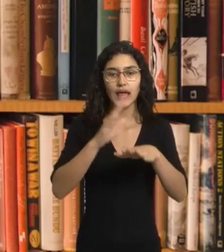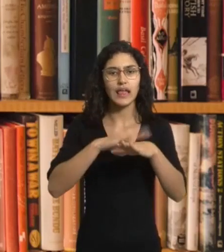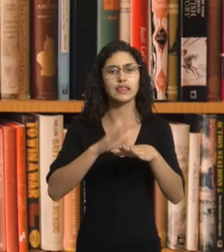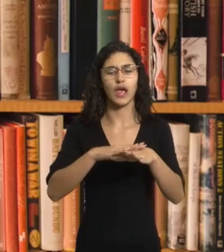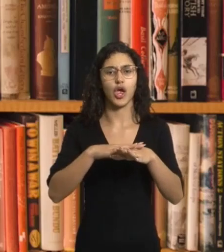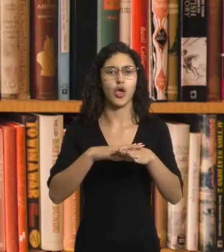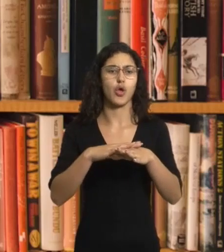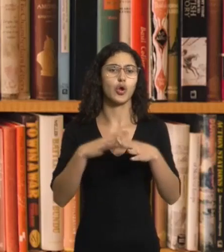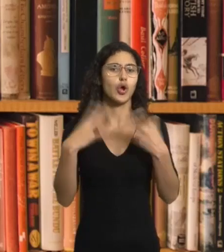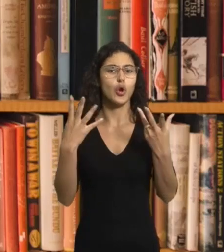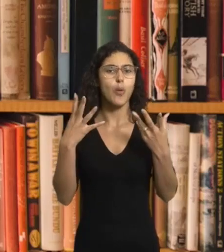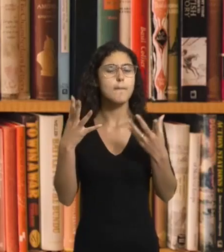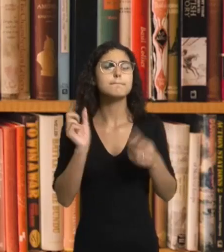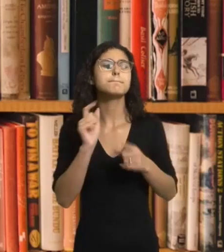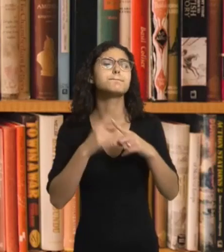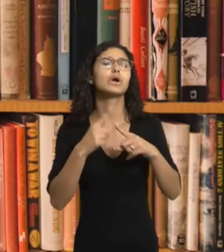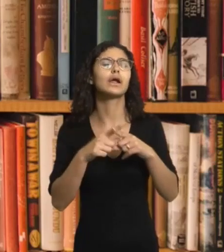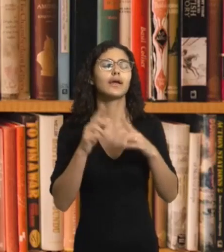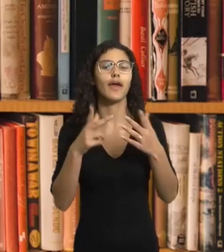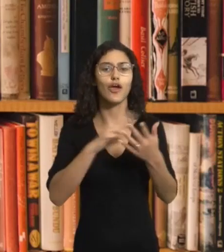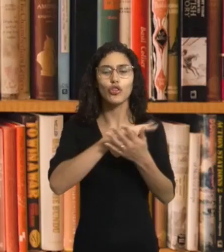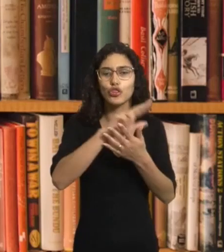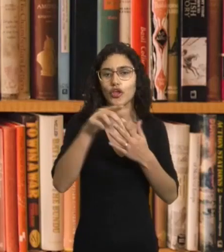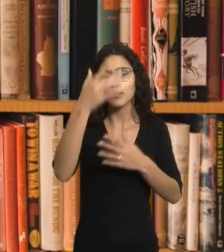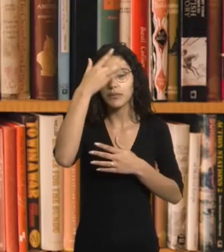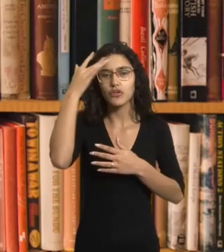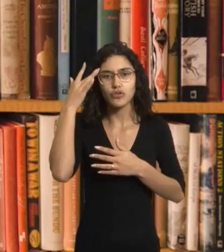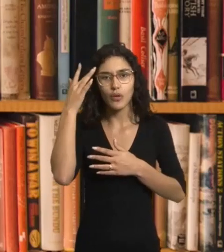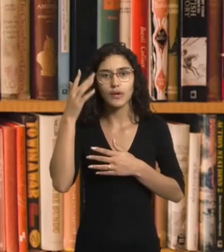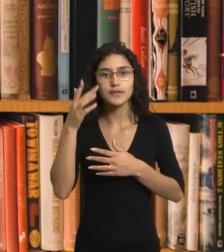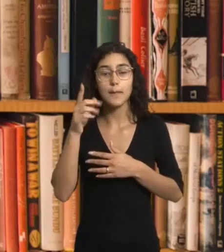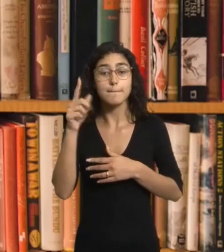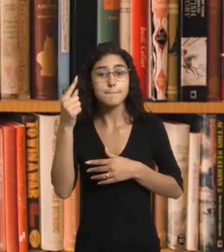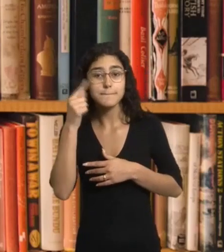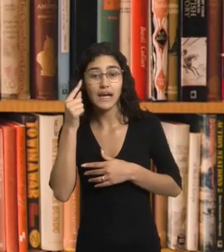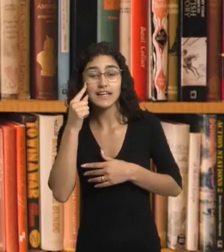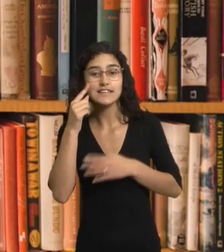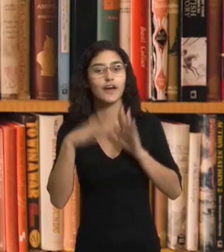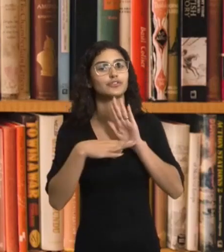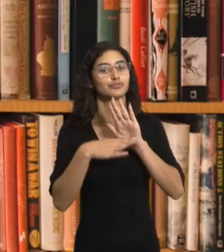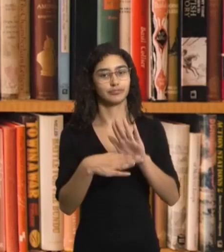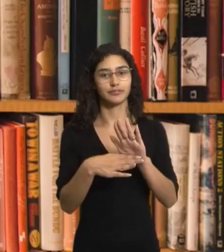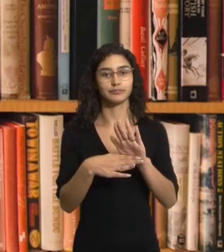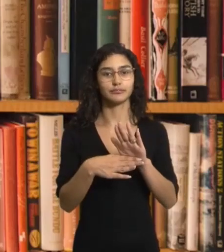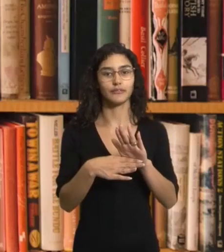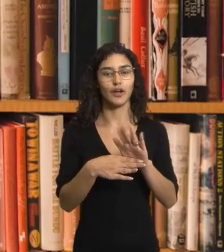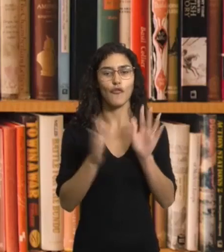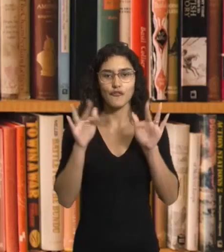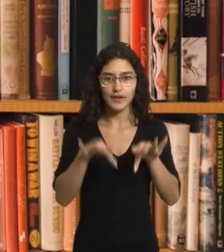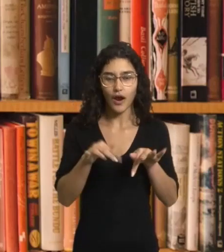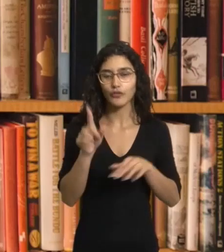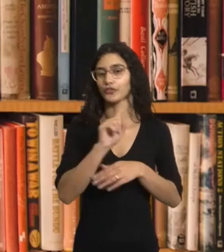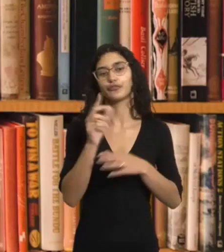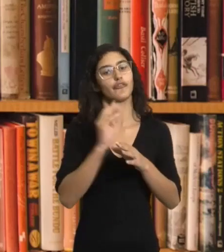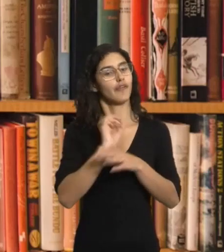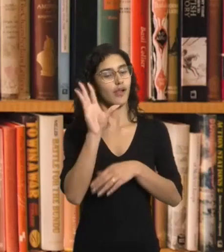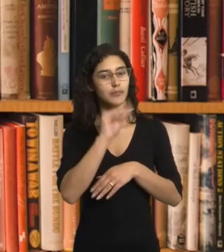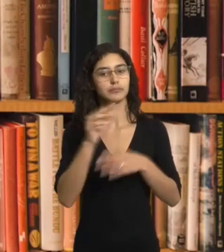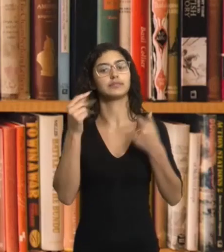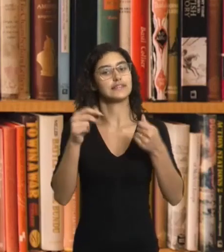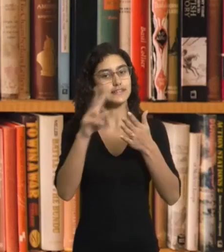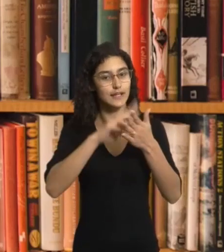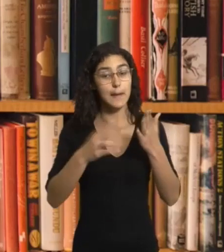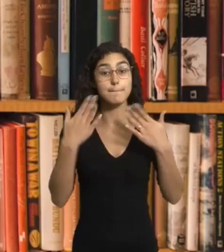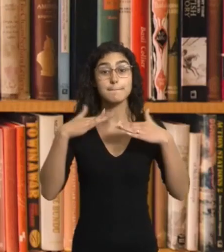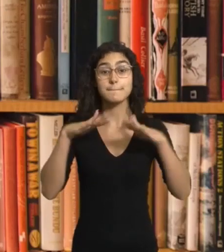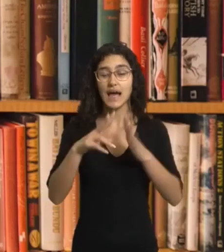toda uma suspeita. Então as pessoas pensam que ela é cúmplice. Eu não vou contar o final da história, vocês precisam ler. Mas